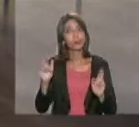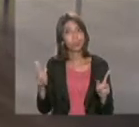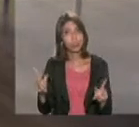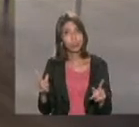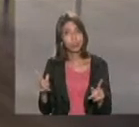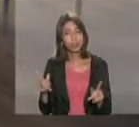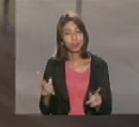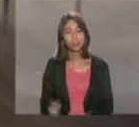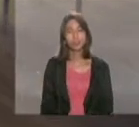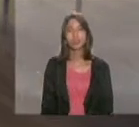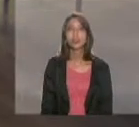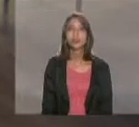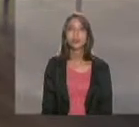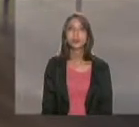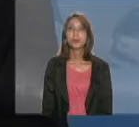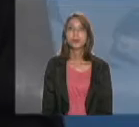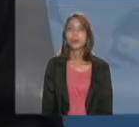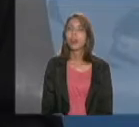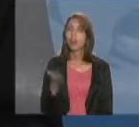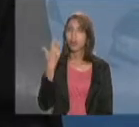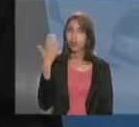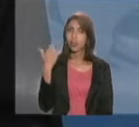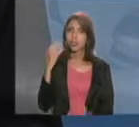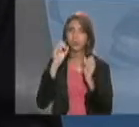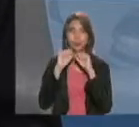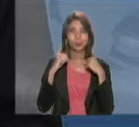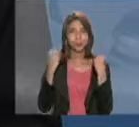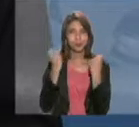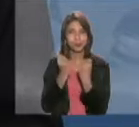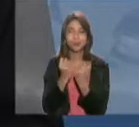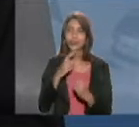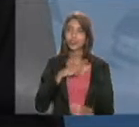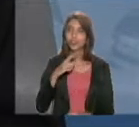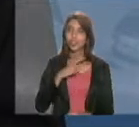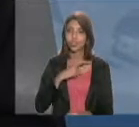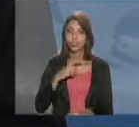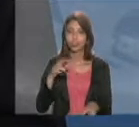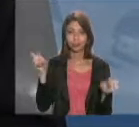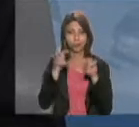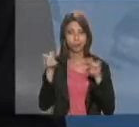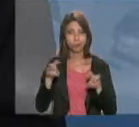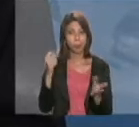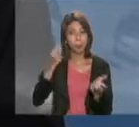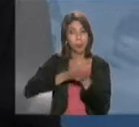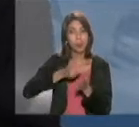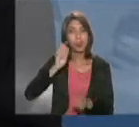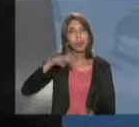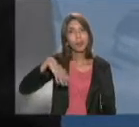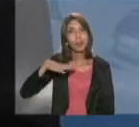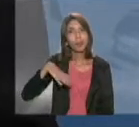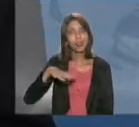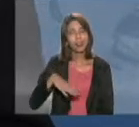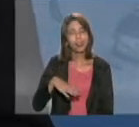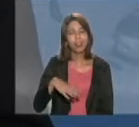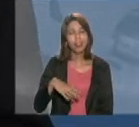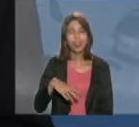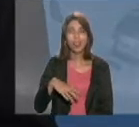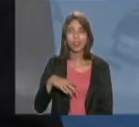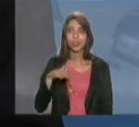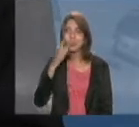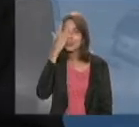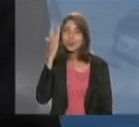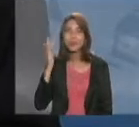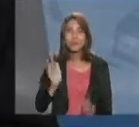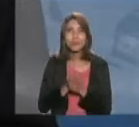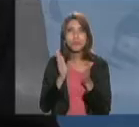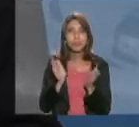clubes, né? Esse é o detalhe. Antes do Maracanã, a gente tinha a Geral, que era um espaço democrático, conforme